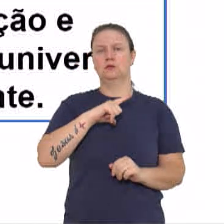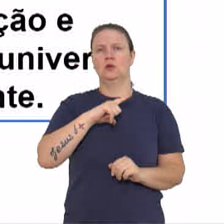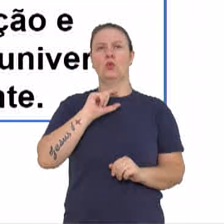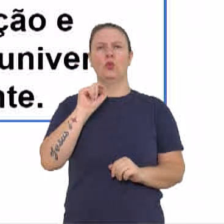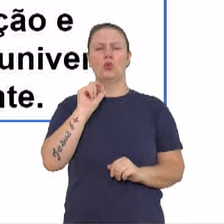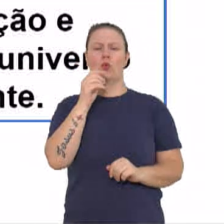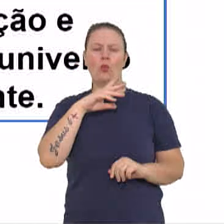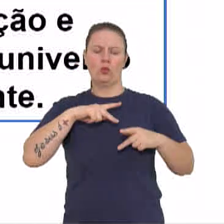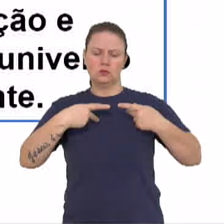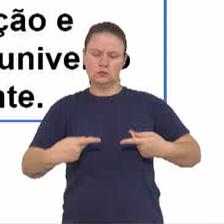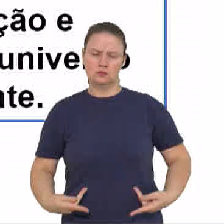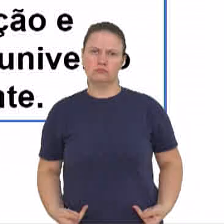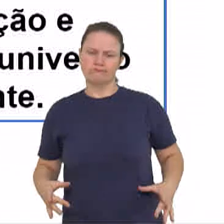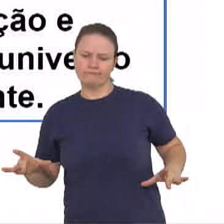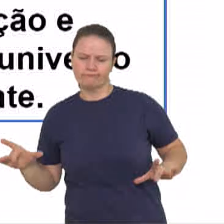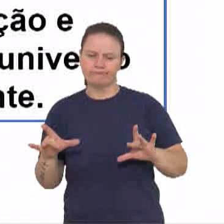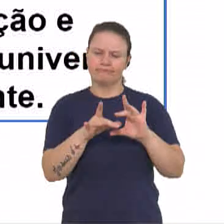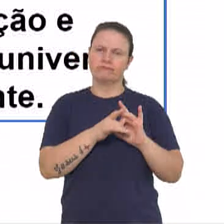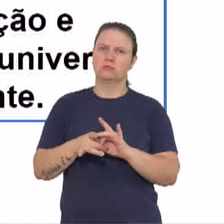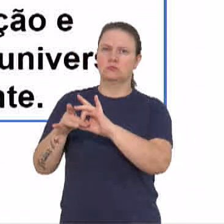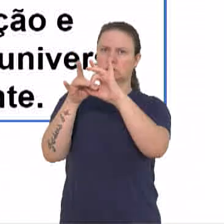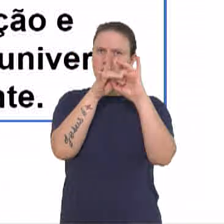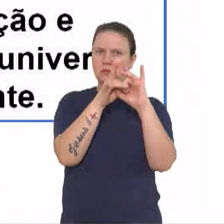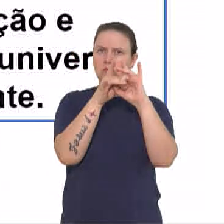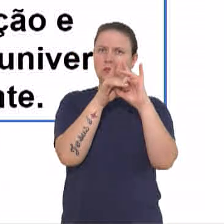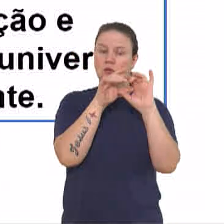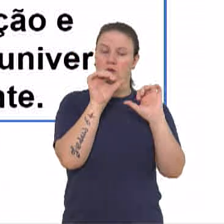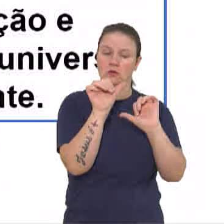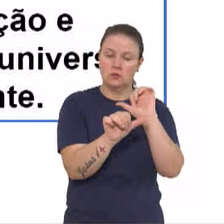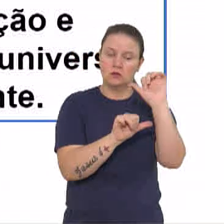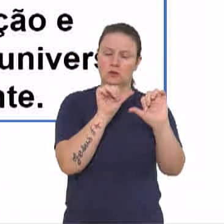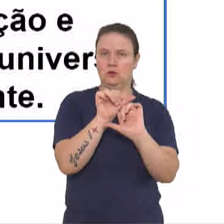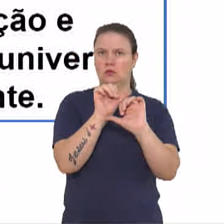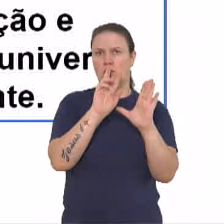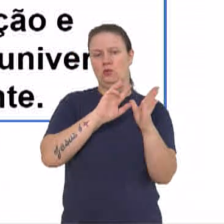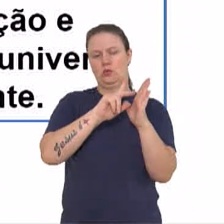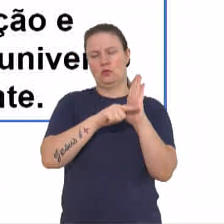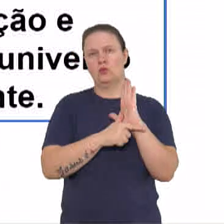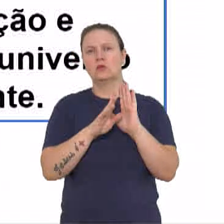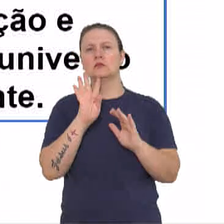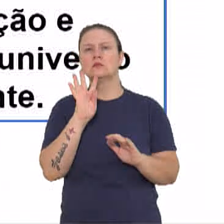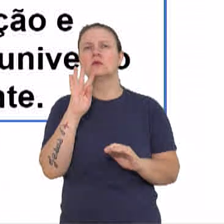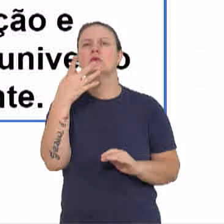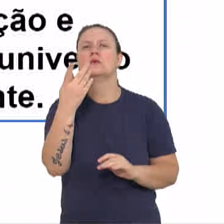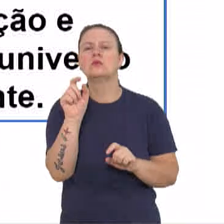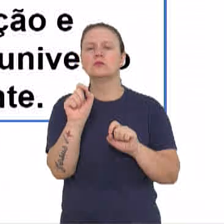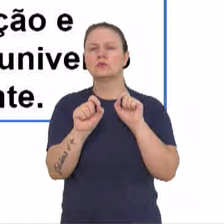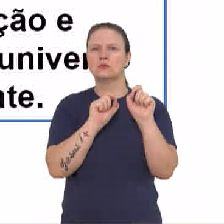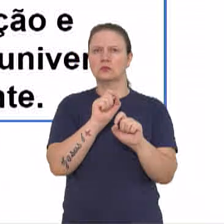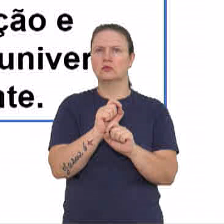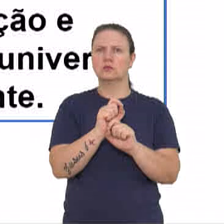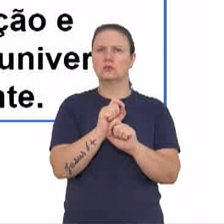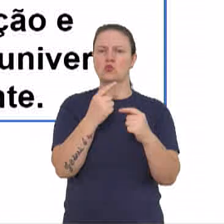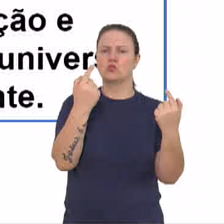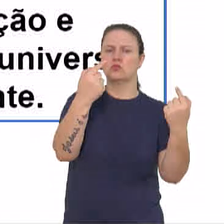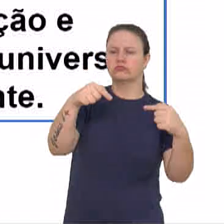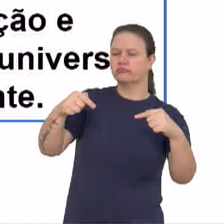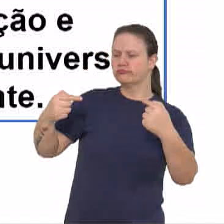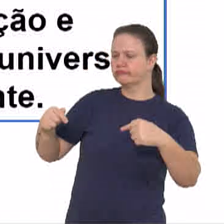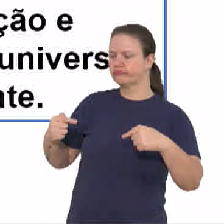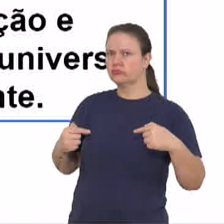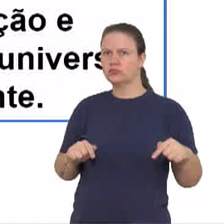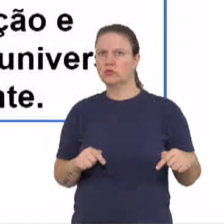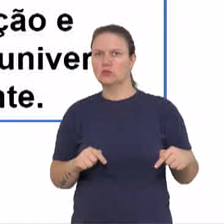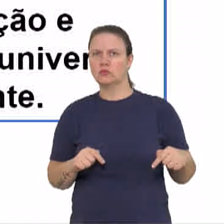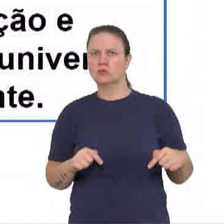faz parte. As transformações, segundo Heráclito, são consequência da tensão entre os opostos da ação e